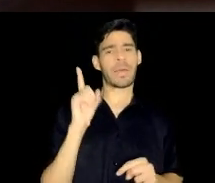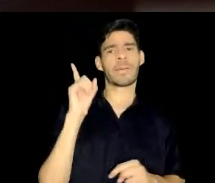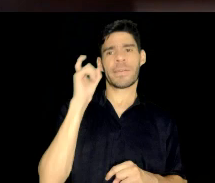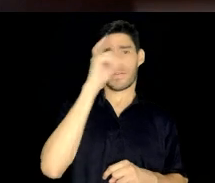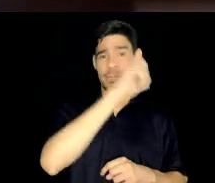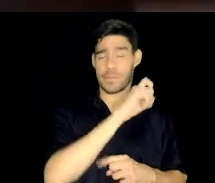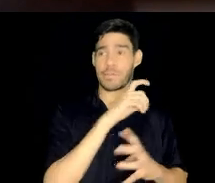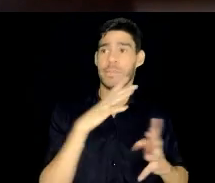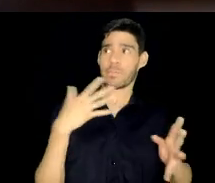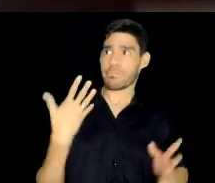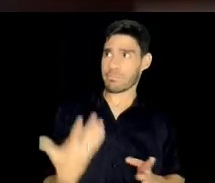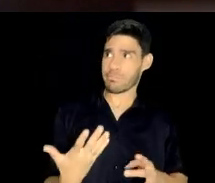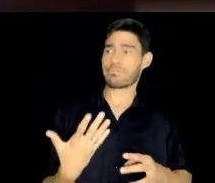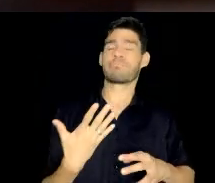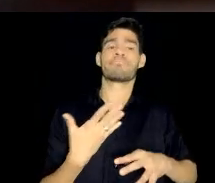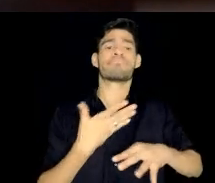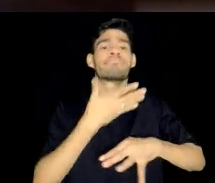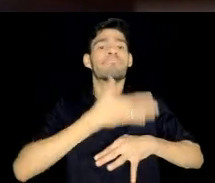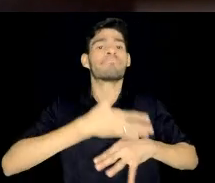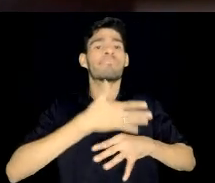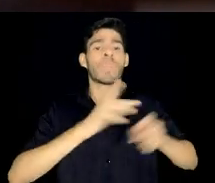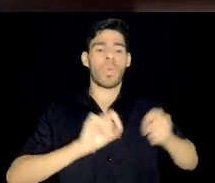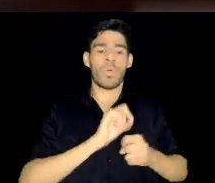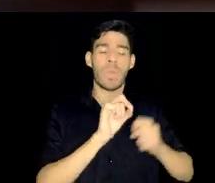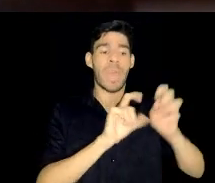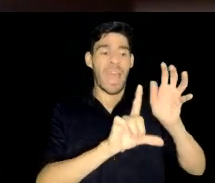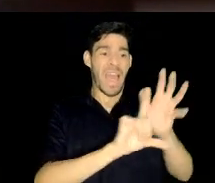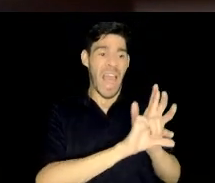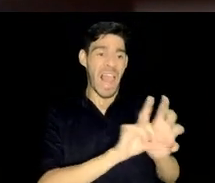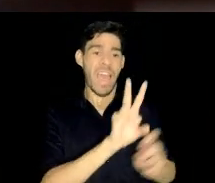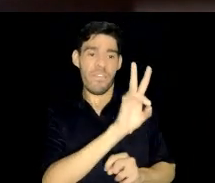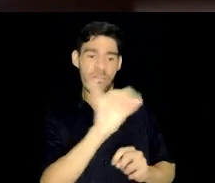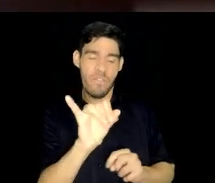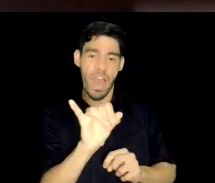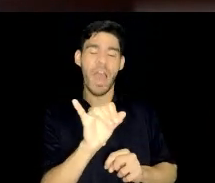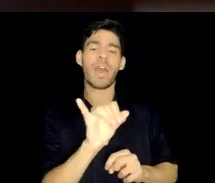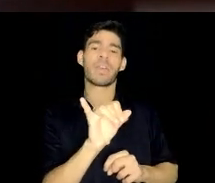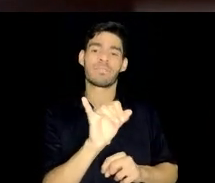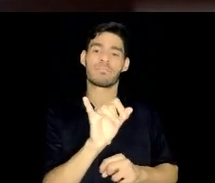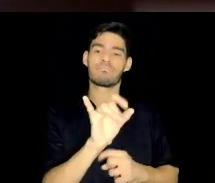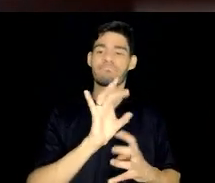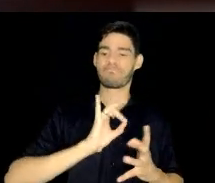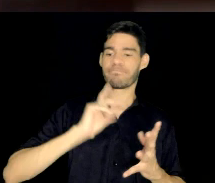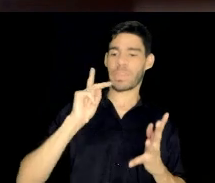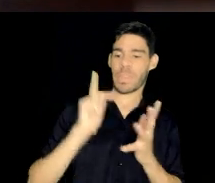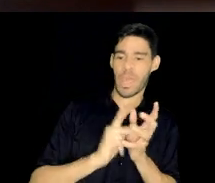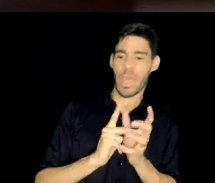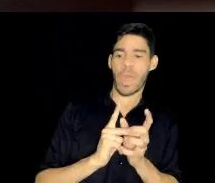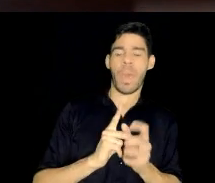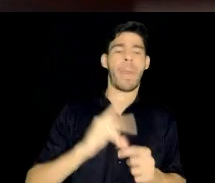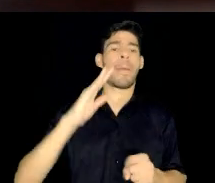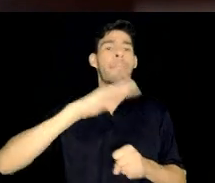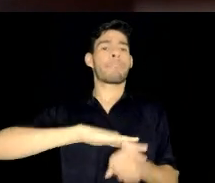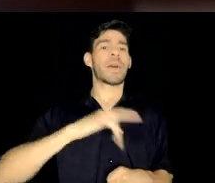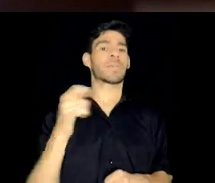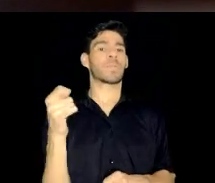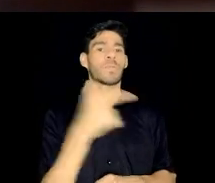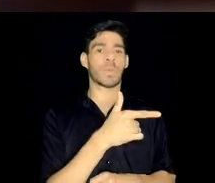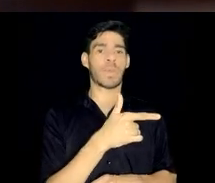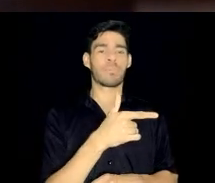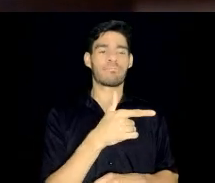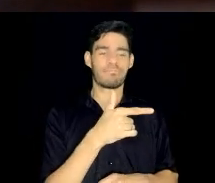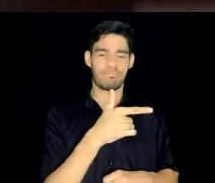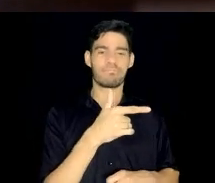mas é muito difícil. Então, na prática, essa lei vai atingir mesmo, mais do que